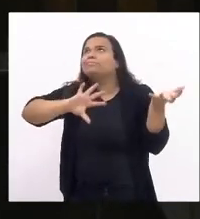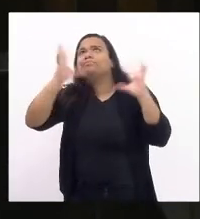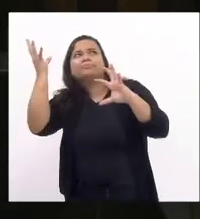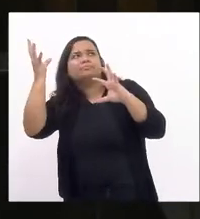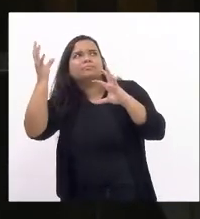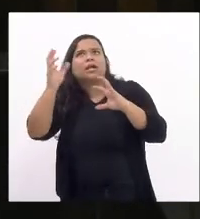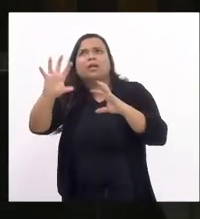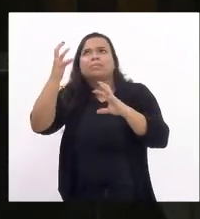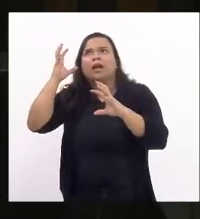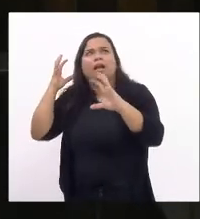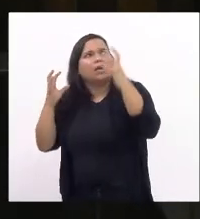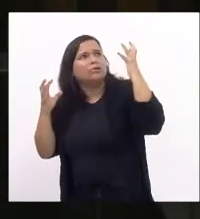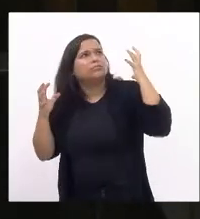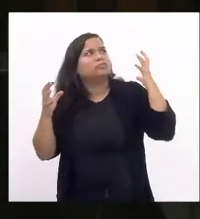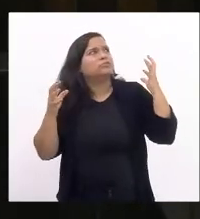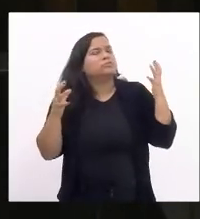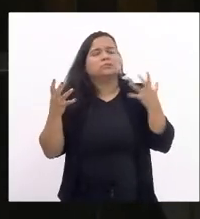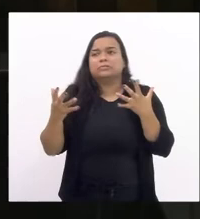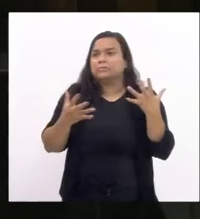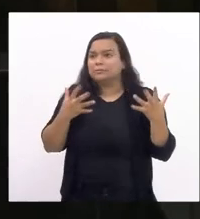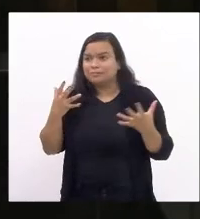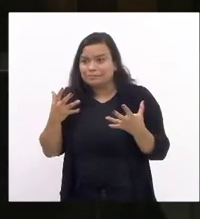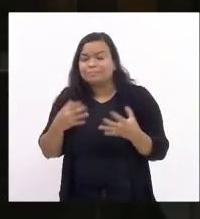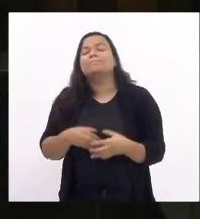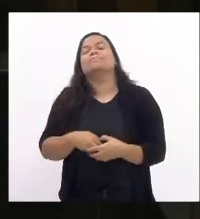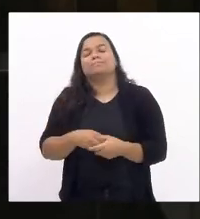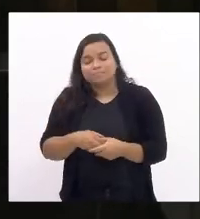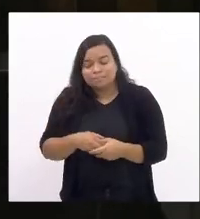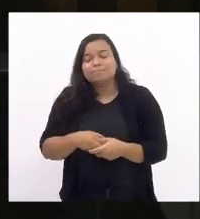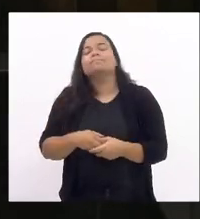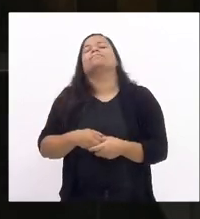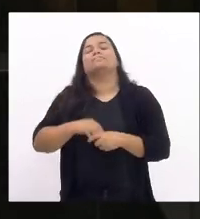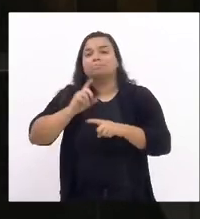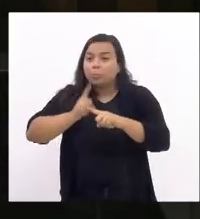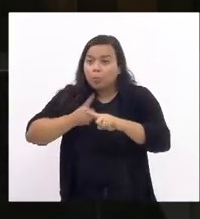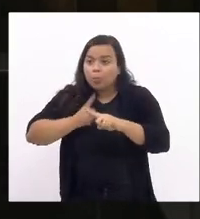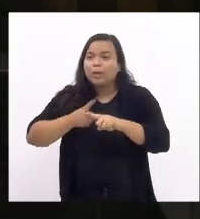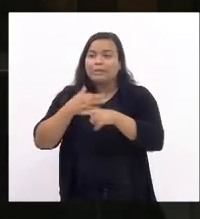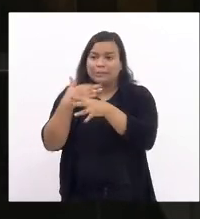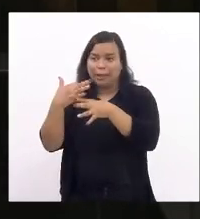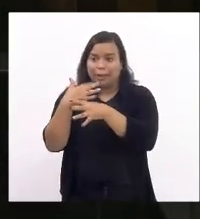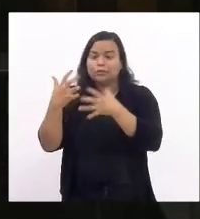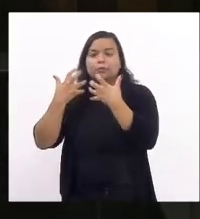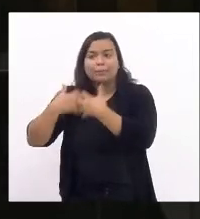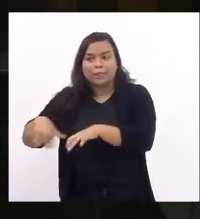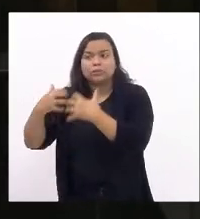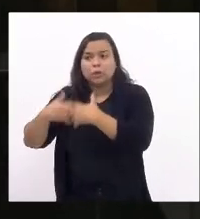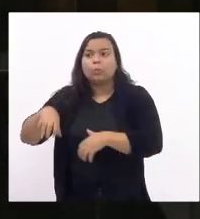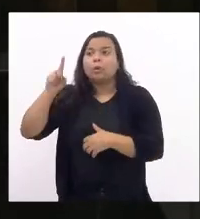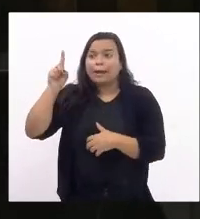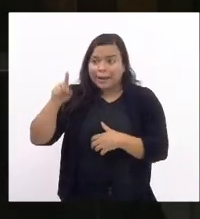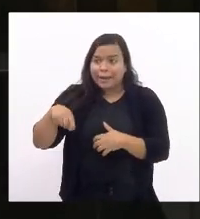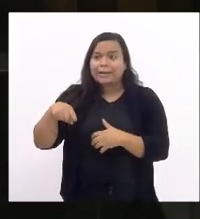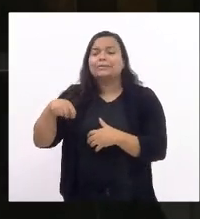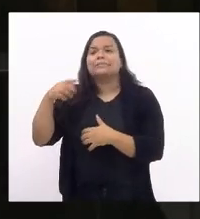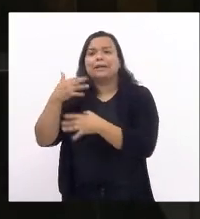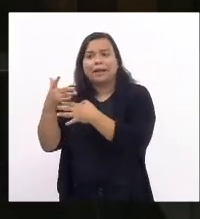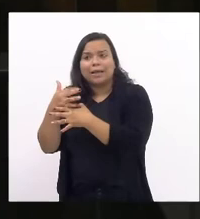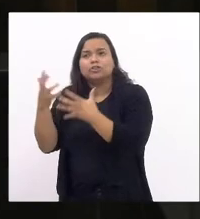socioambiental. Climática e socioambiental, porque, por mais que a cidade de Petrópolis seja uma cidade